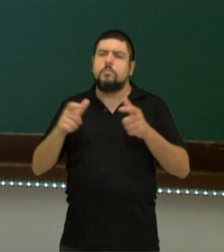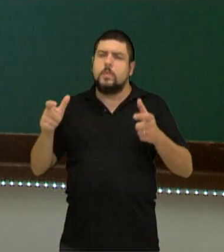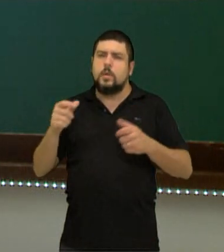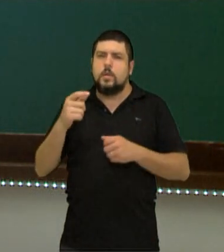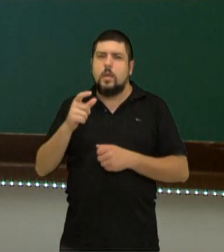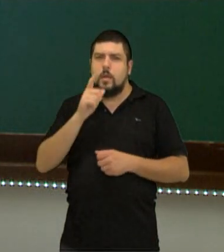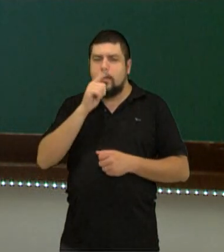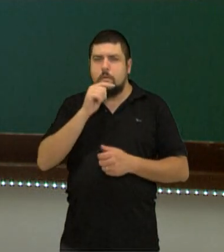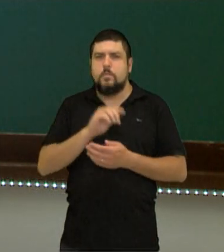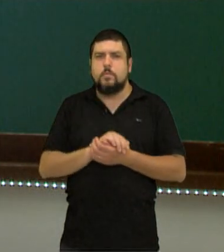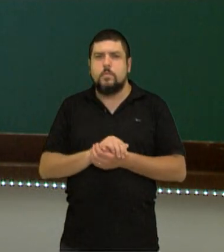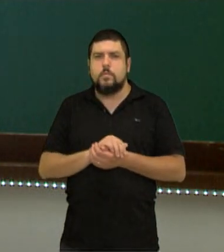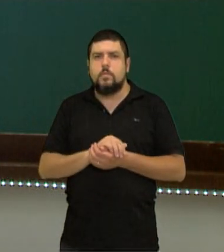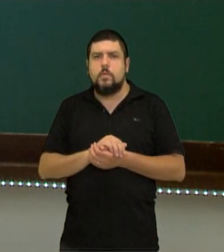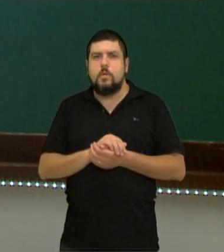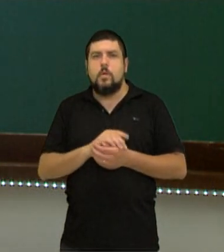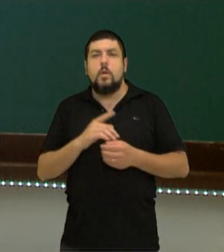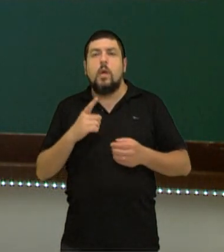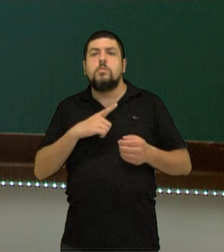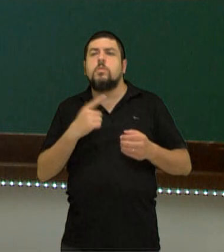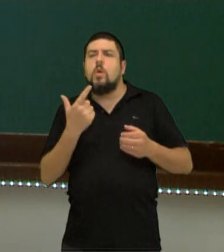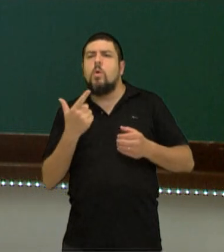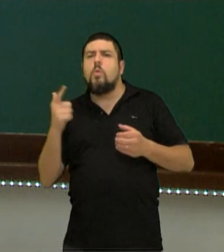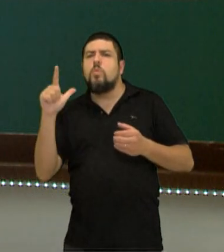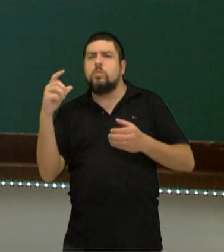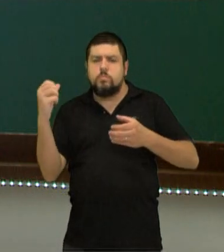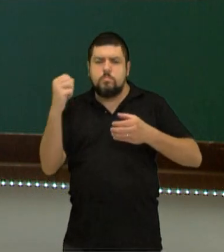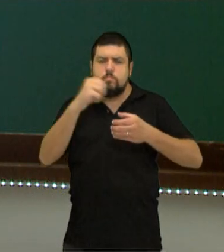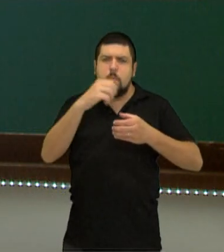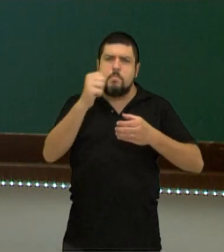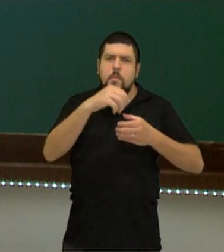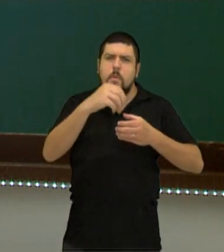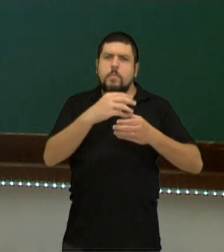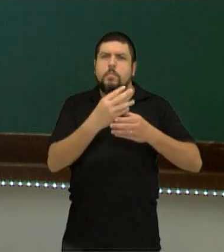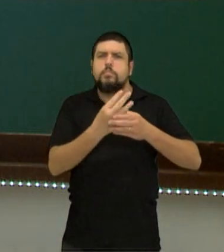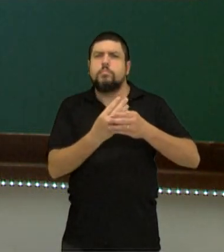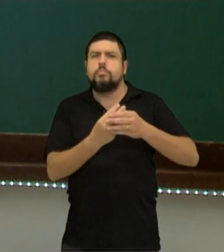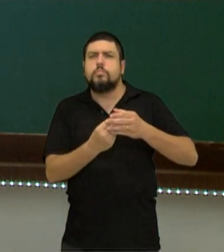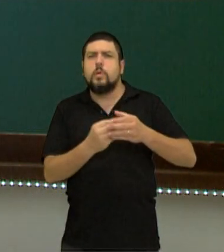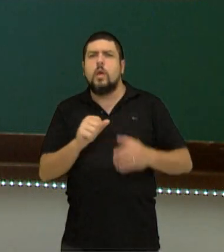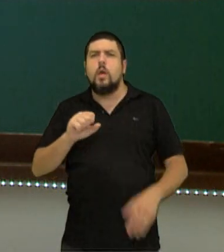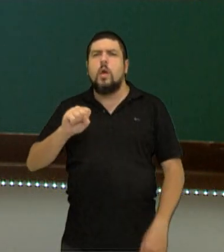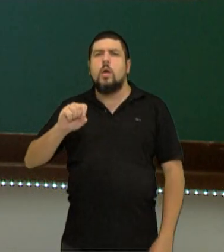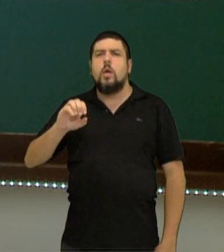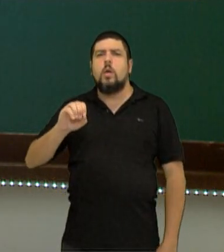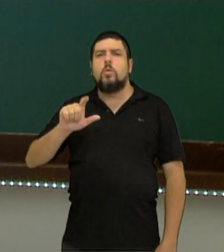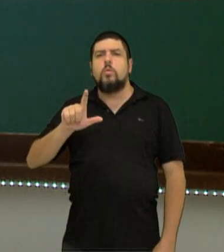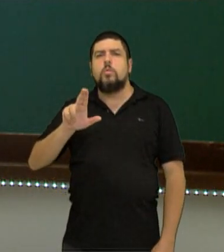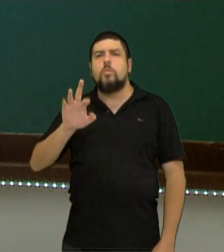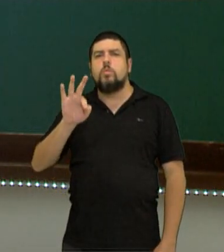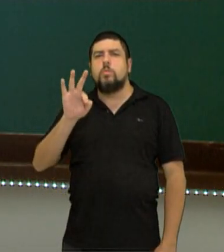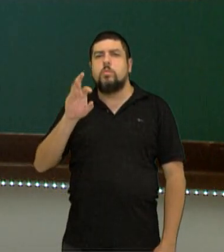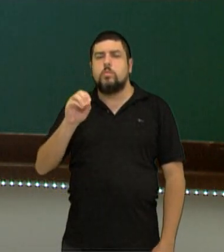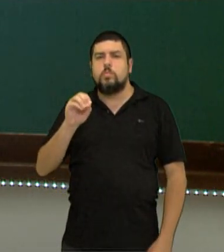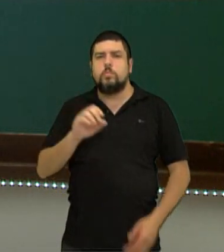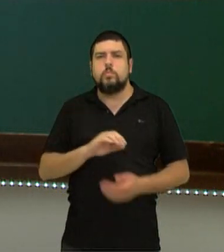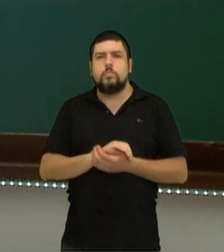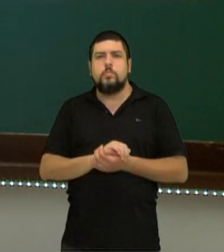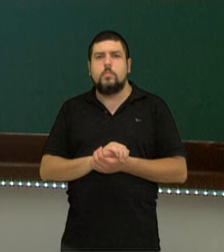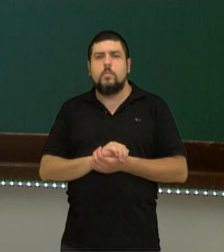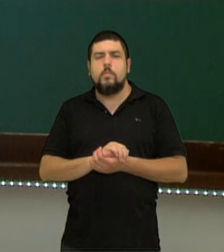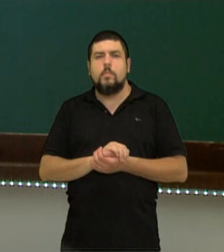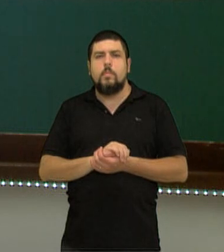demais componentes dessa mistura nós chamamos de soluto. Então nós voltamos para aquela situação